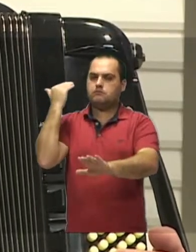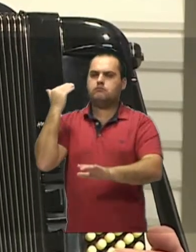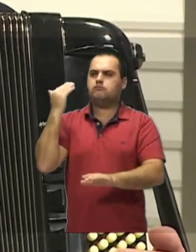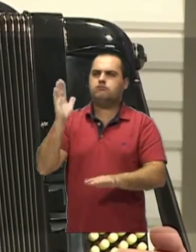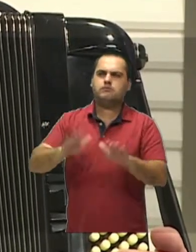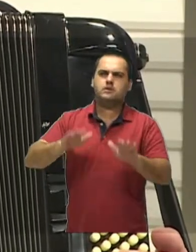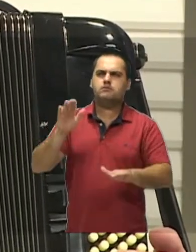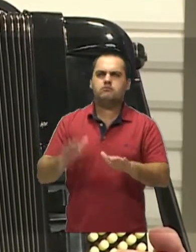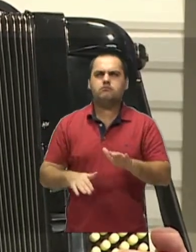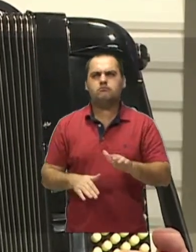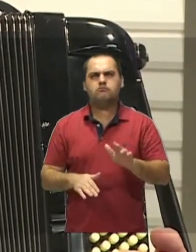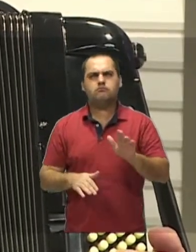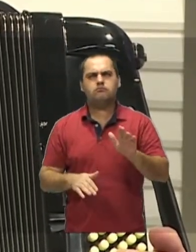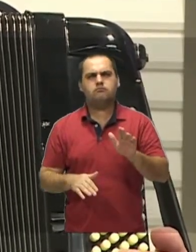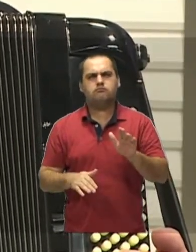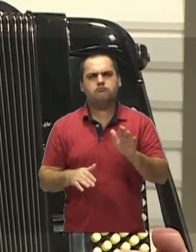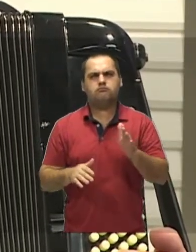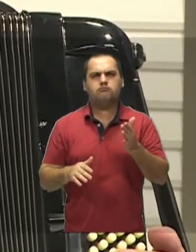uns